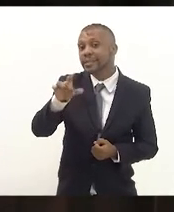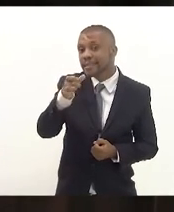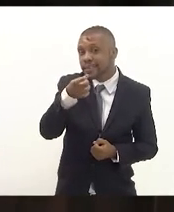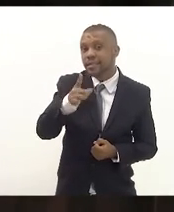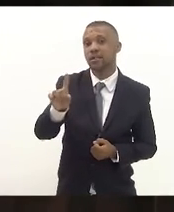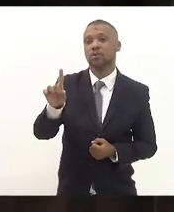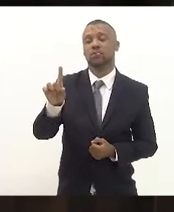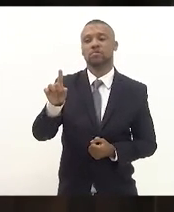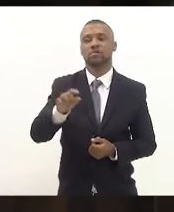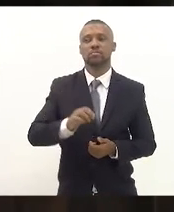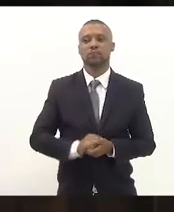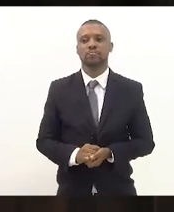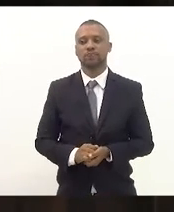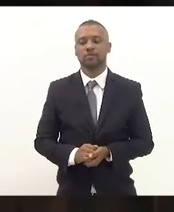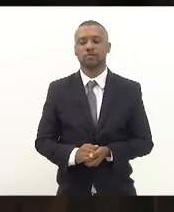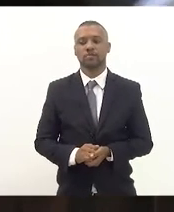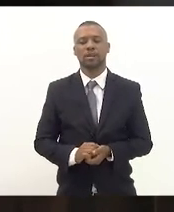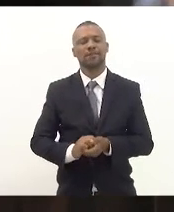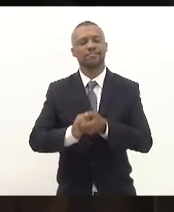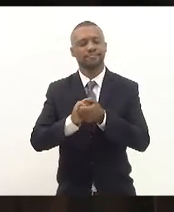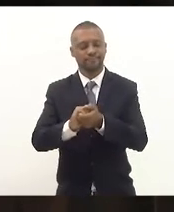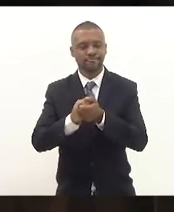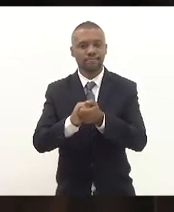cumprimentar o Renato